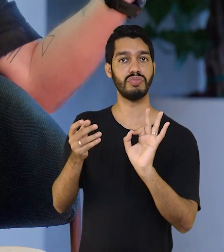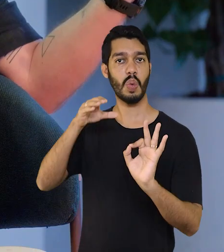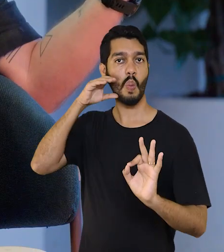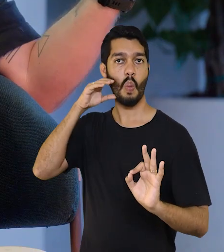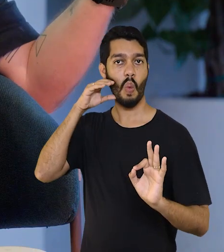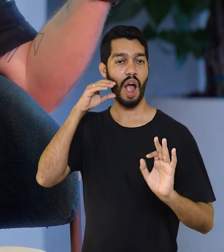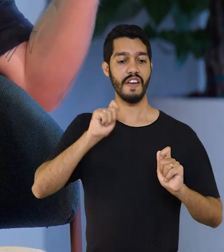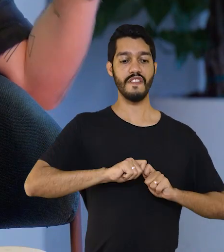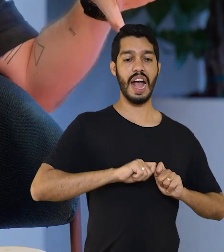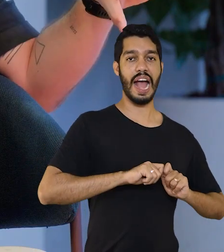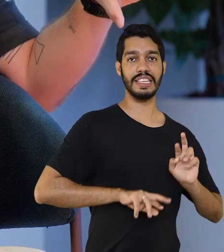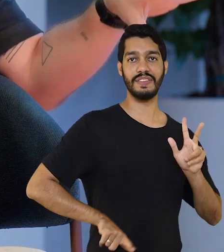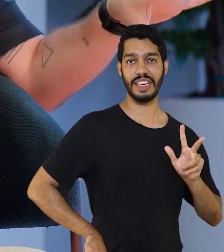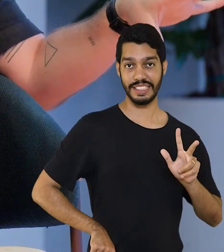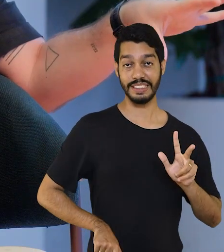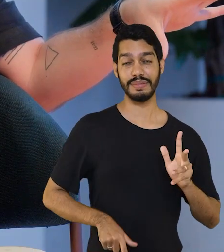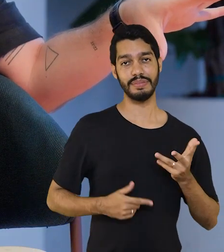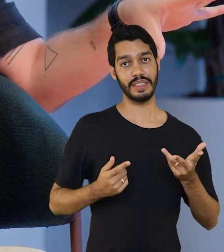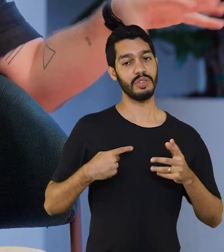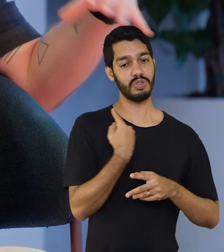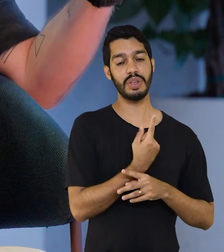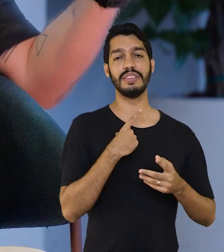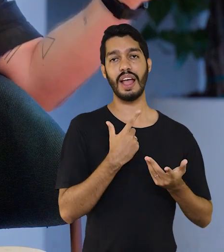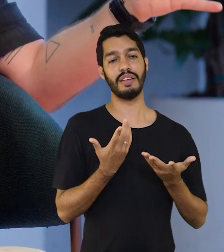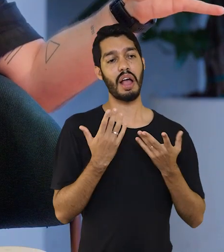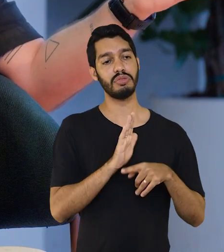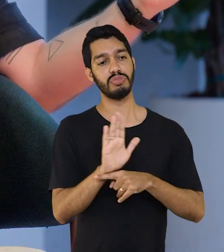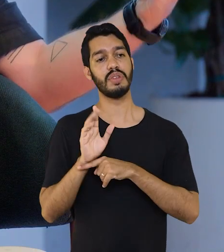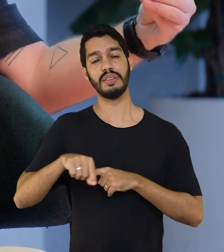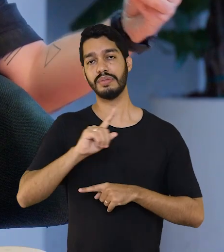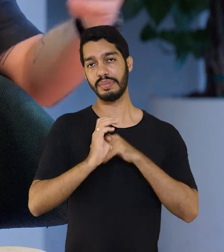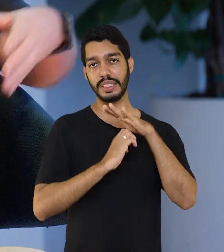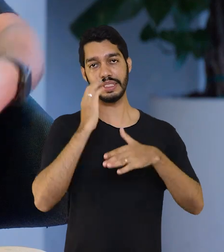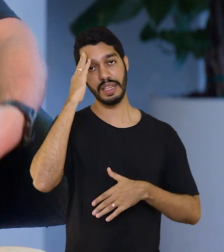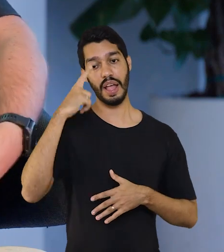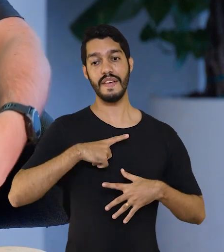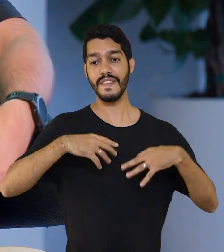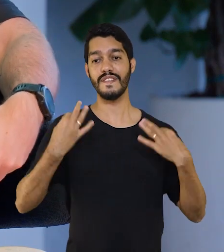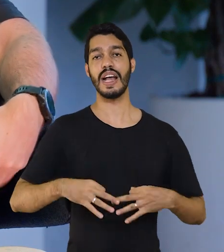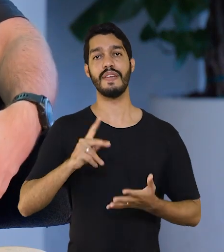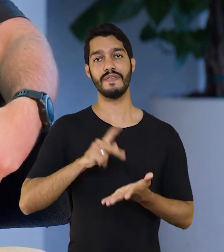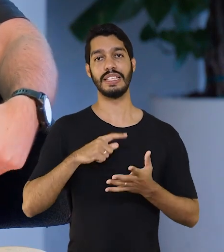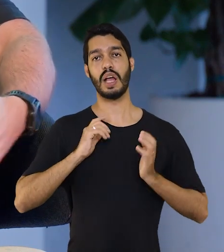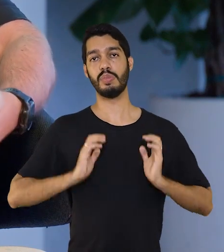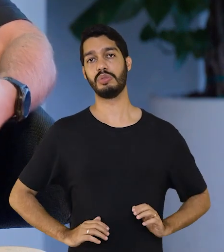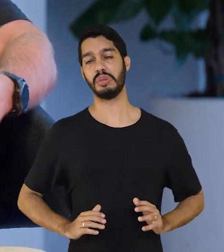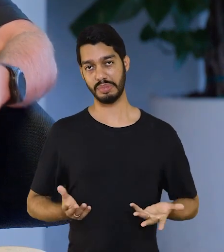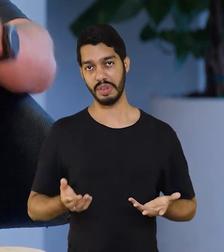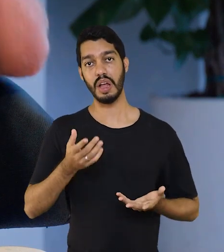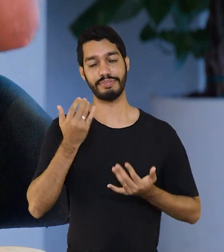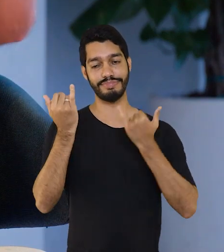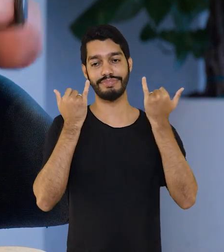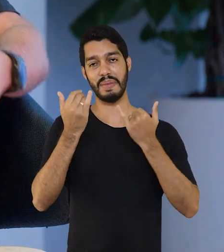a entender quais são esses reais comportamentos, e isso realmente traz uma informação melhor.